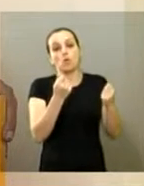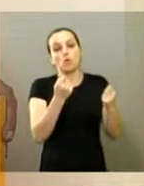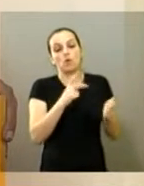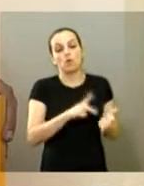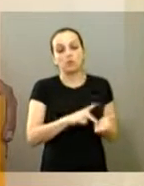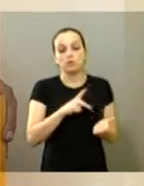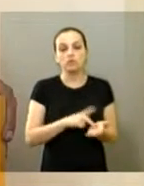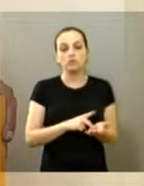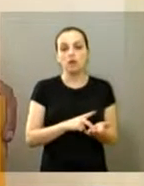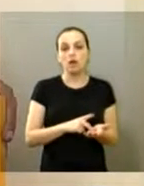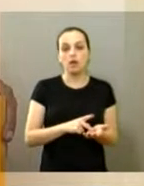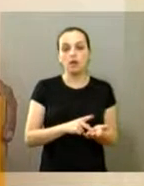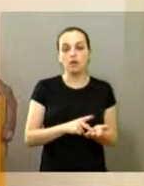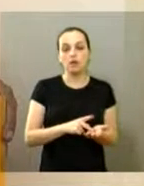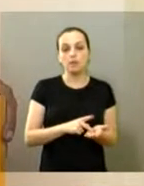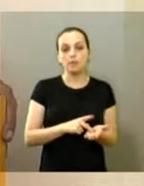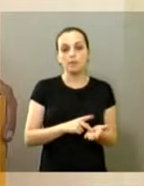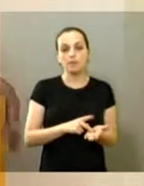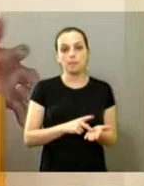realmente fica aí